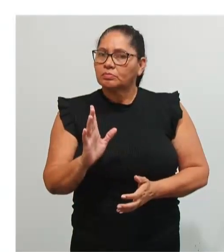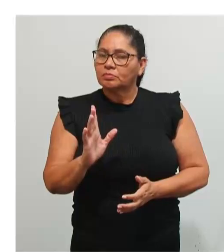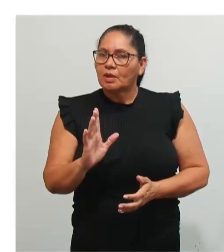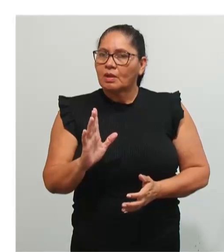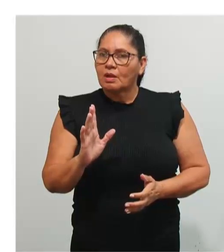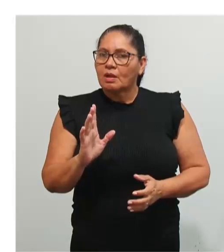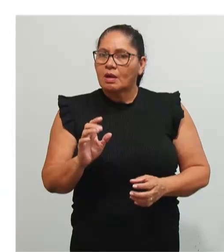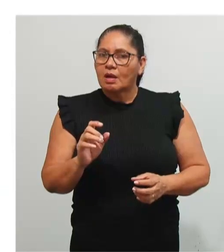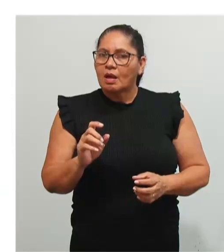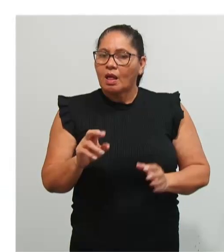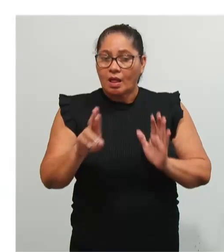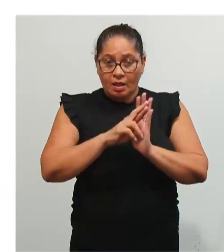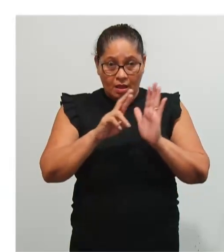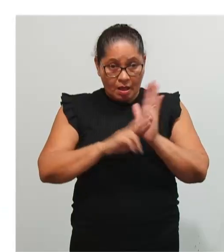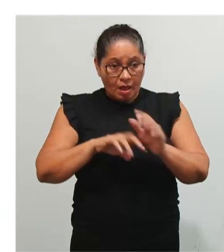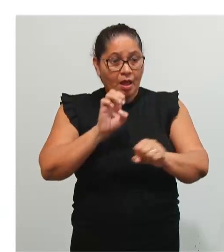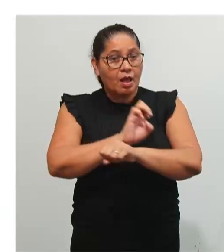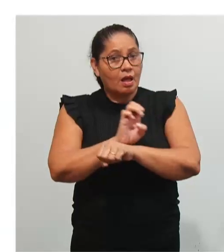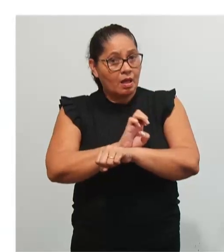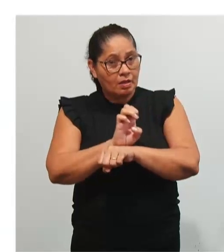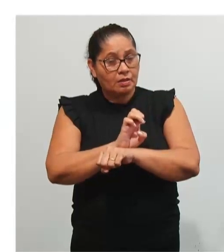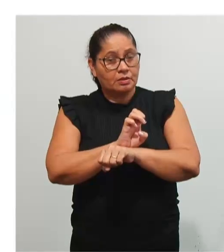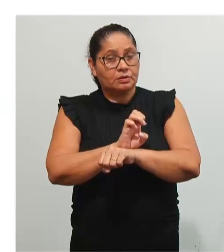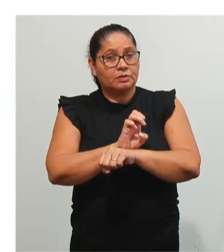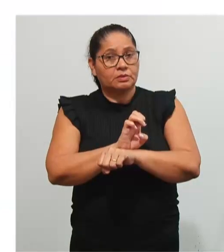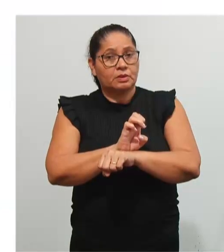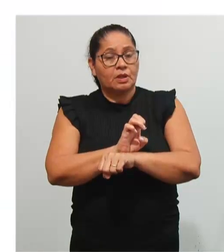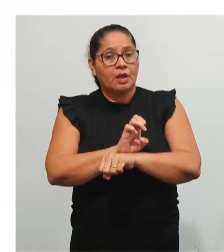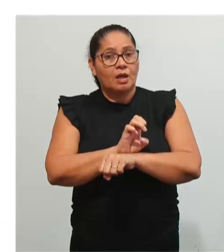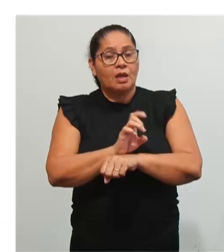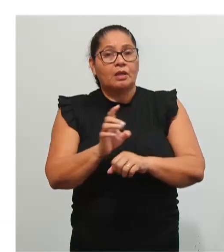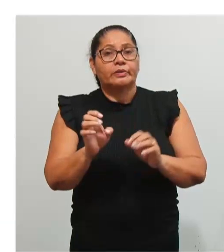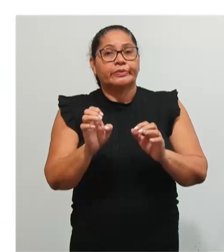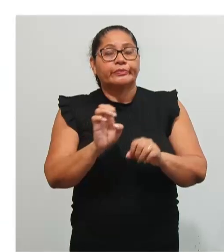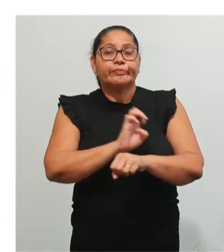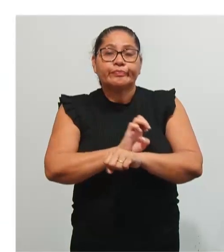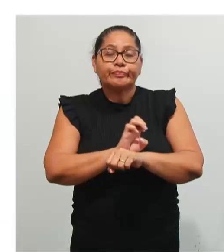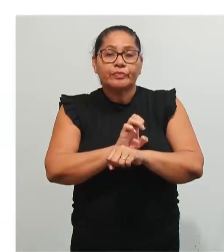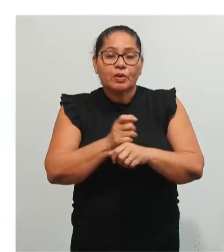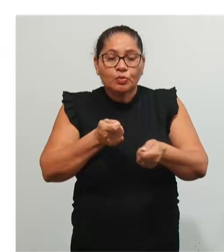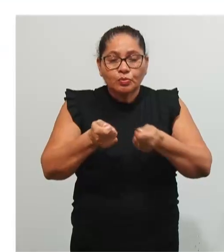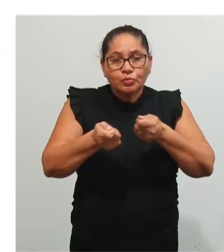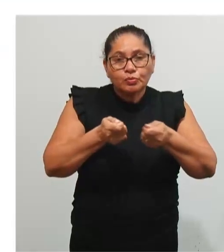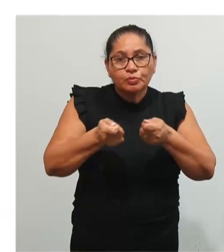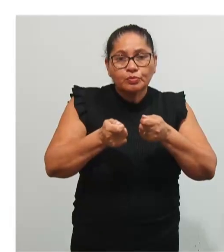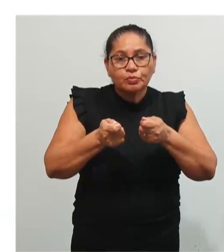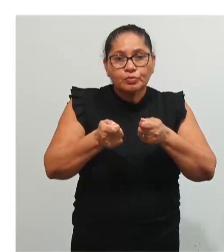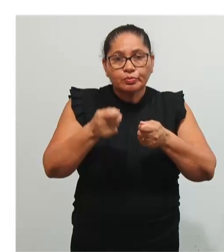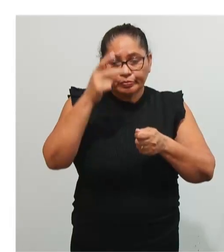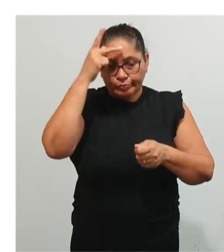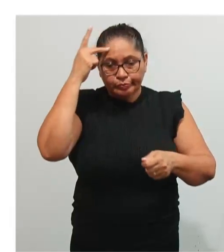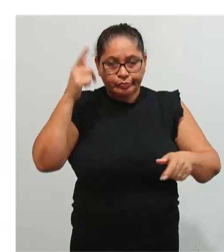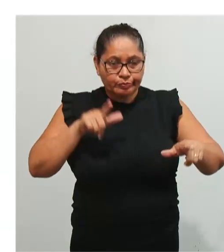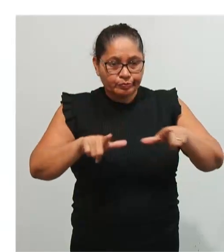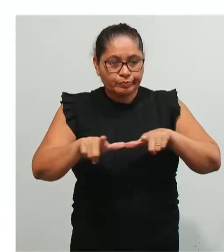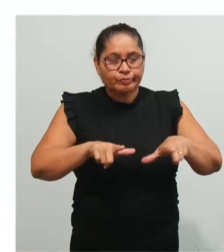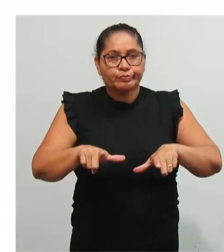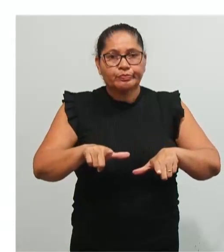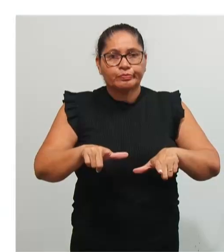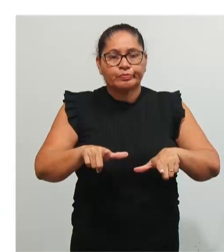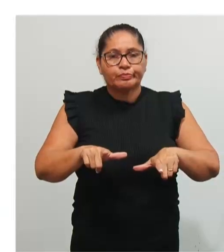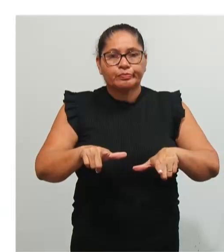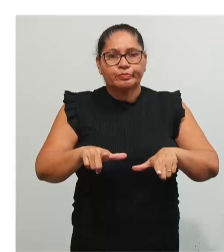geral, eram criados pelo próprio Estado. Logo, o Estado acabava por controlar a classe trabalhadora por meio de intermédio